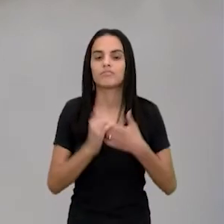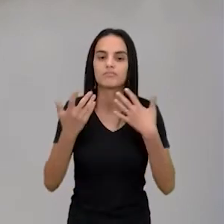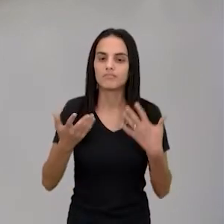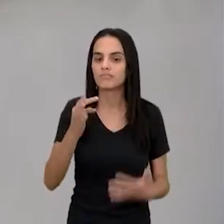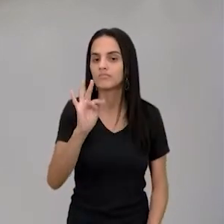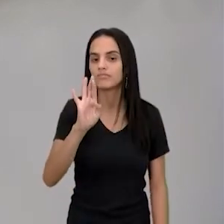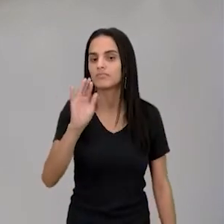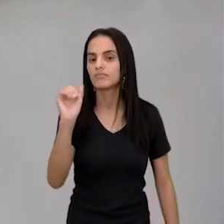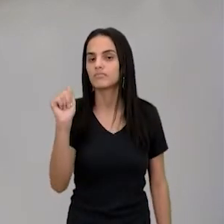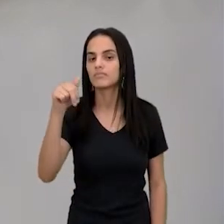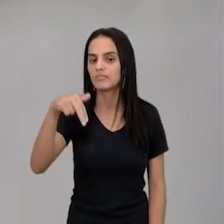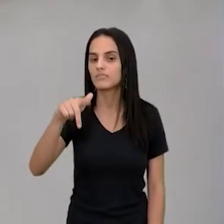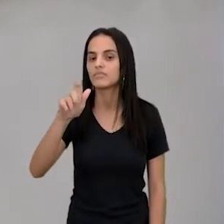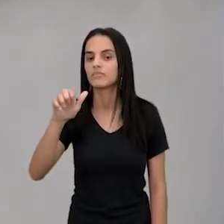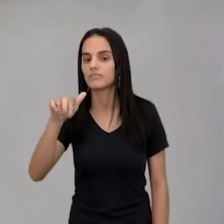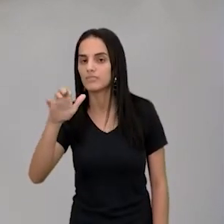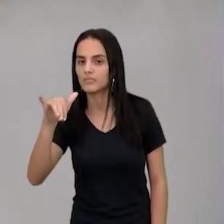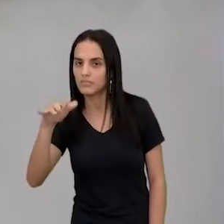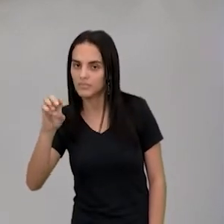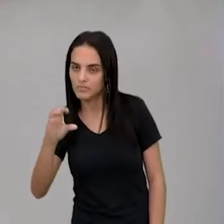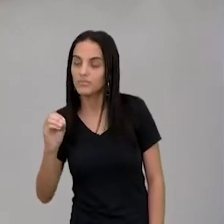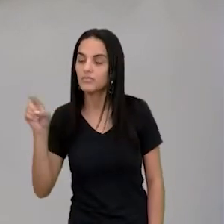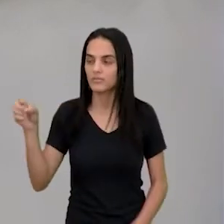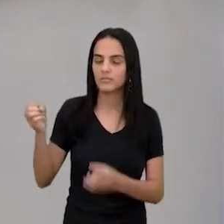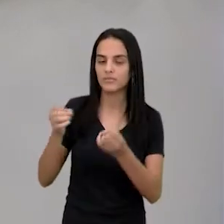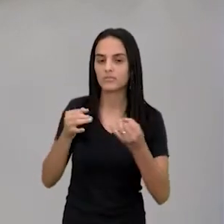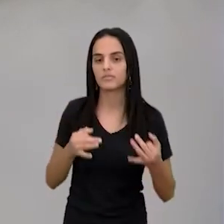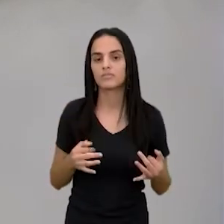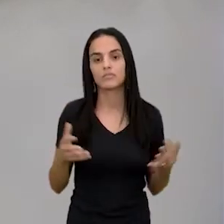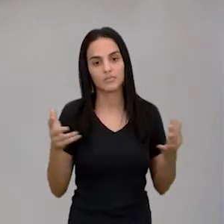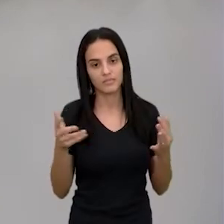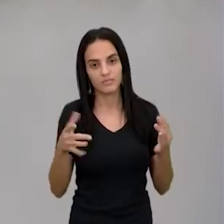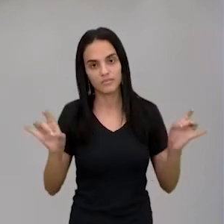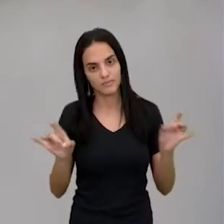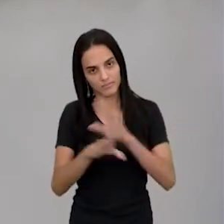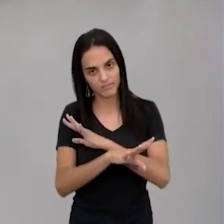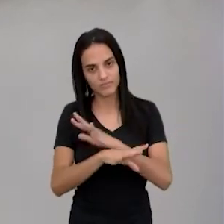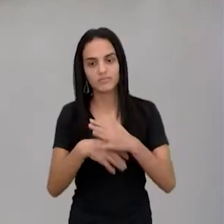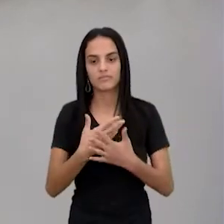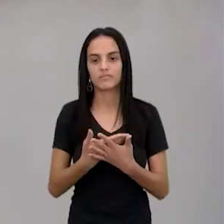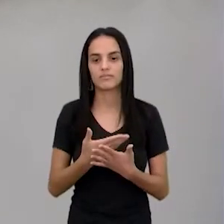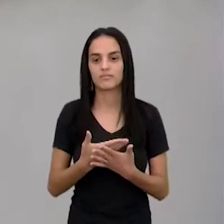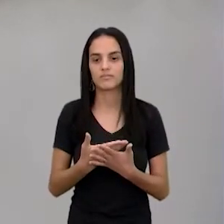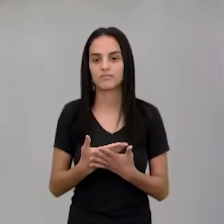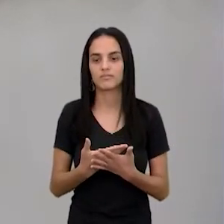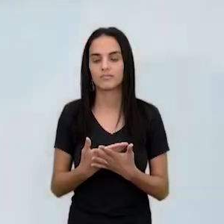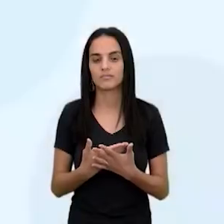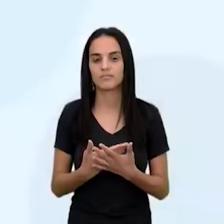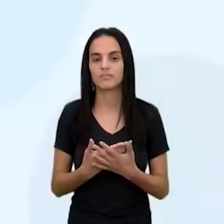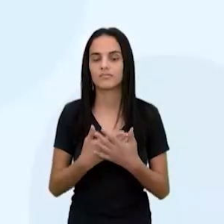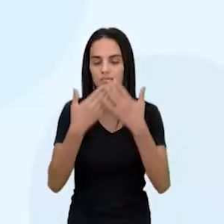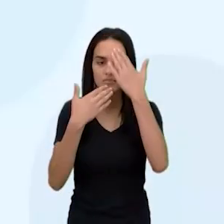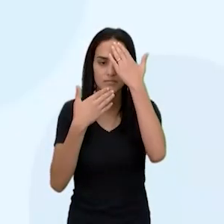humana ou animal, apresentem características desejadas. E aí, nesse caso, a gente utiliza de alguns